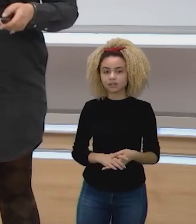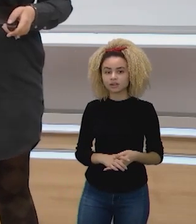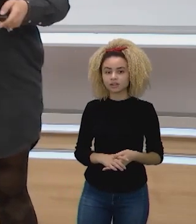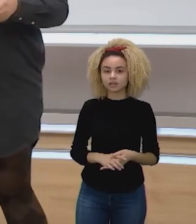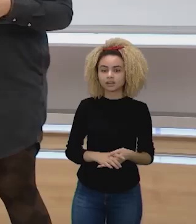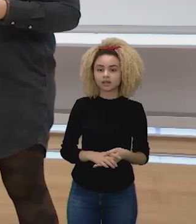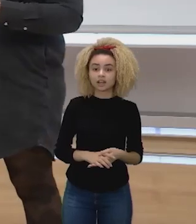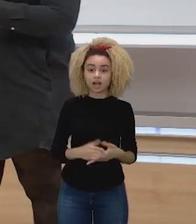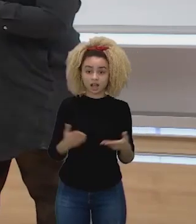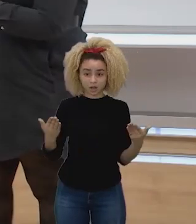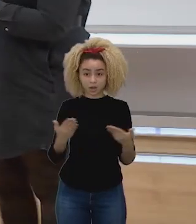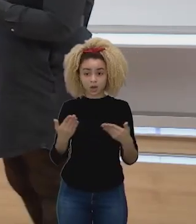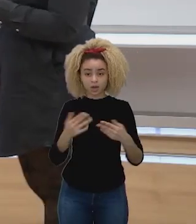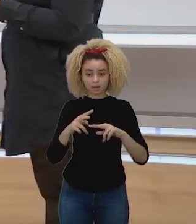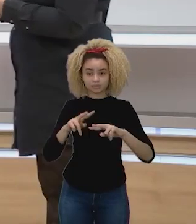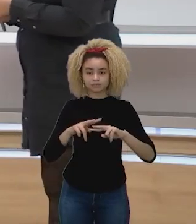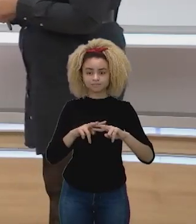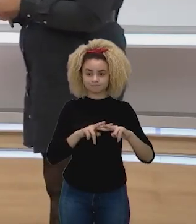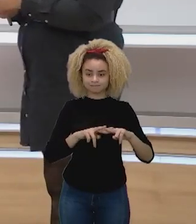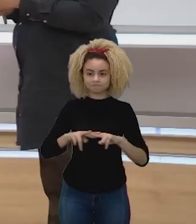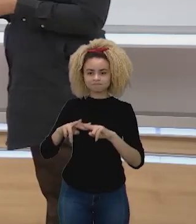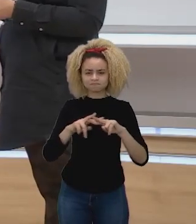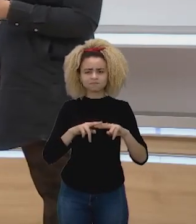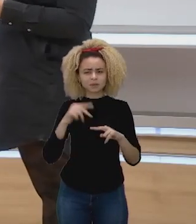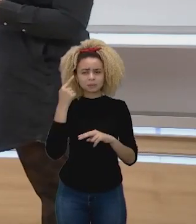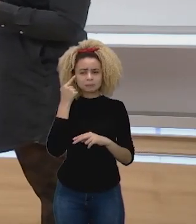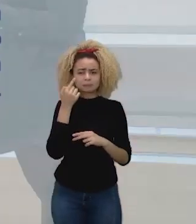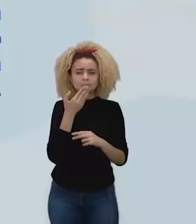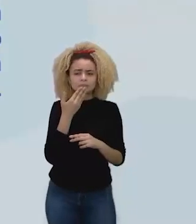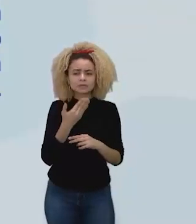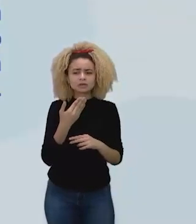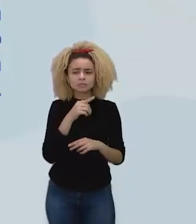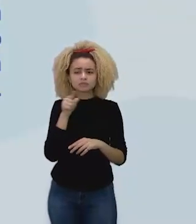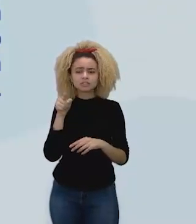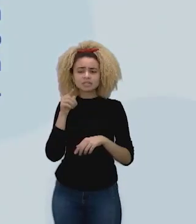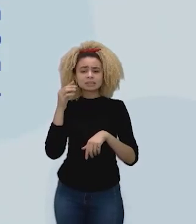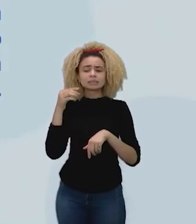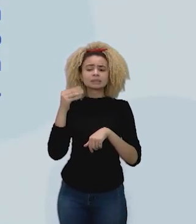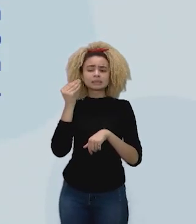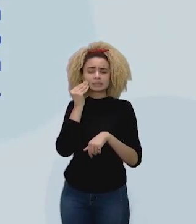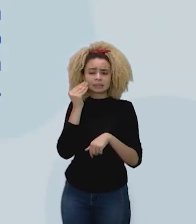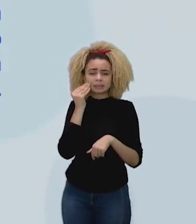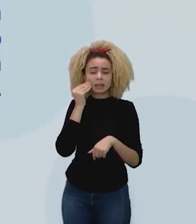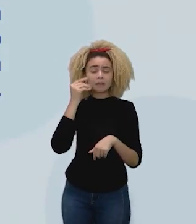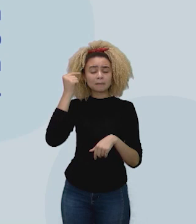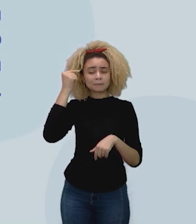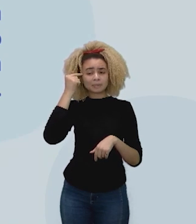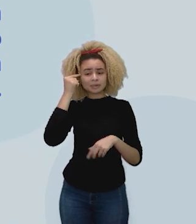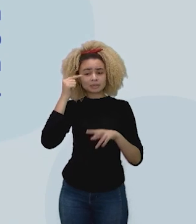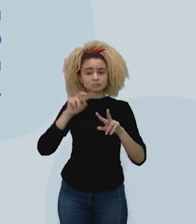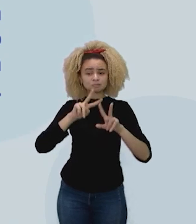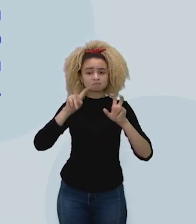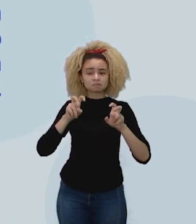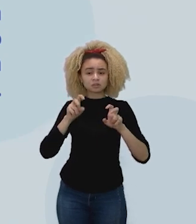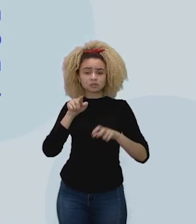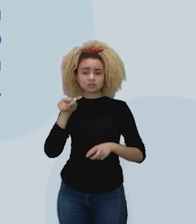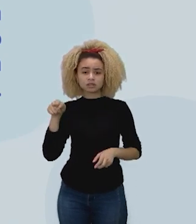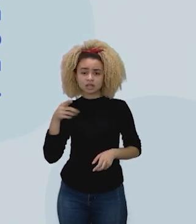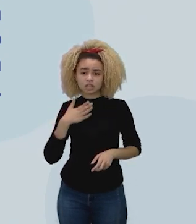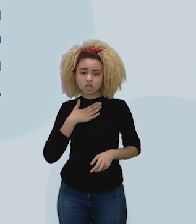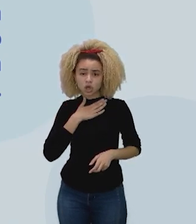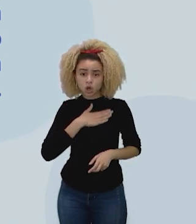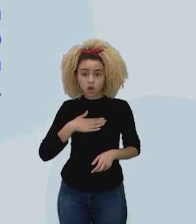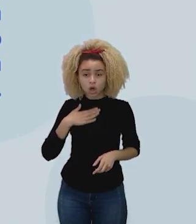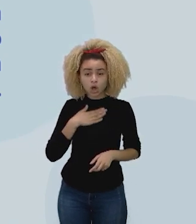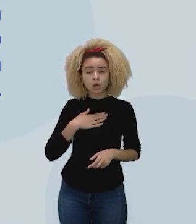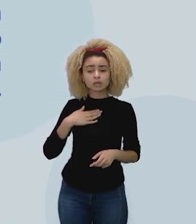Agora, aqui a revisão, né, a gente vai pedir para vocês tentarem fazer aí, né, pensarem em um tema que vocês querem, que vocês gostem,